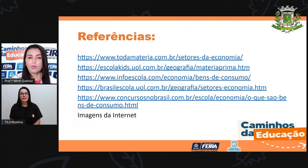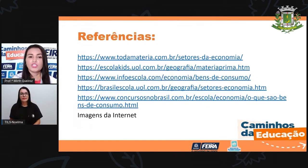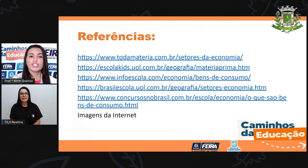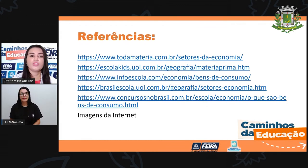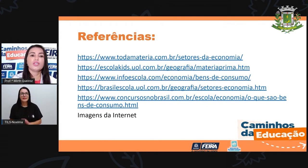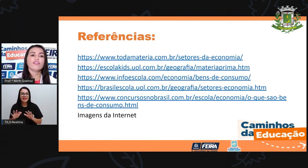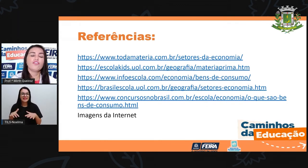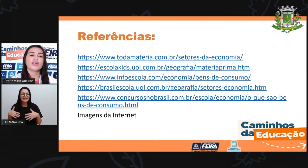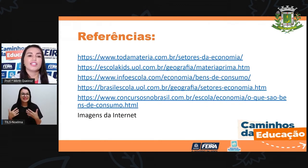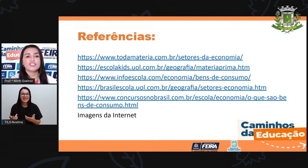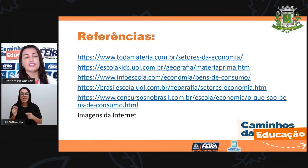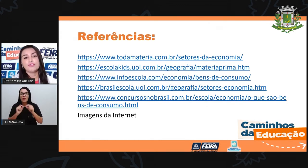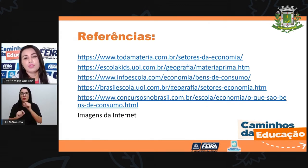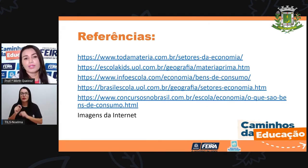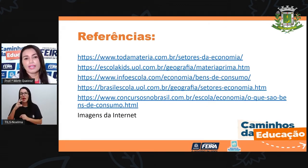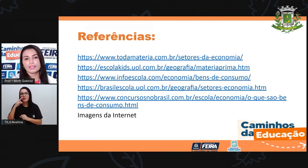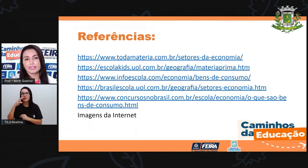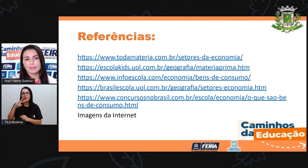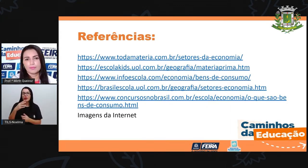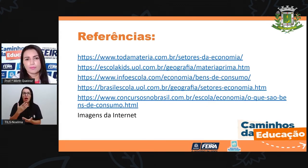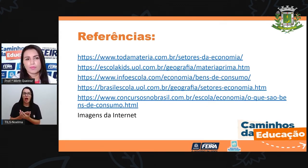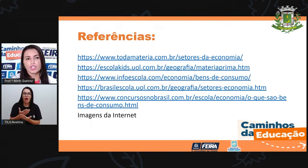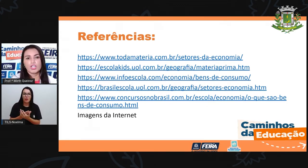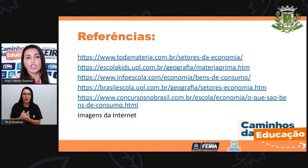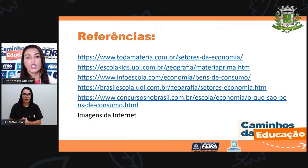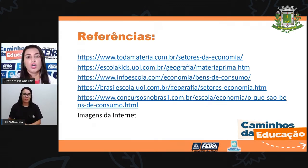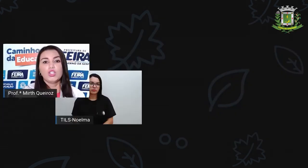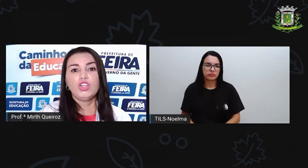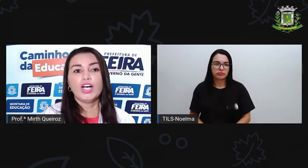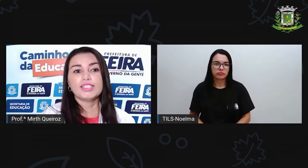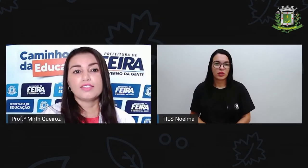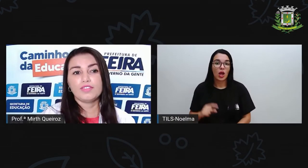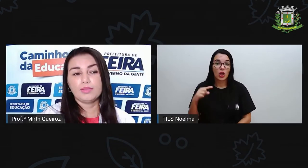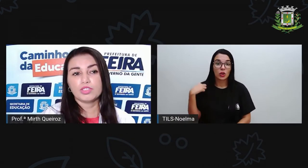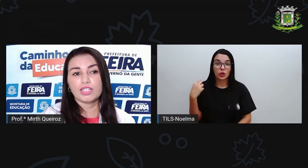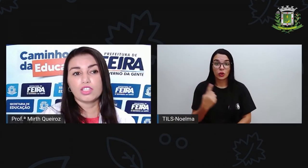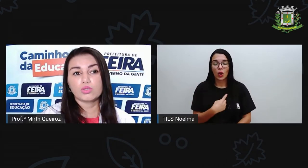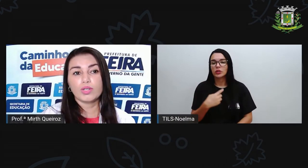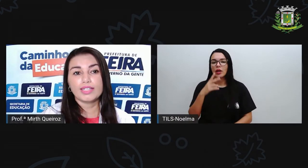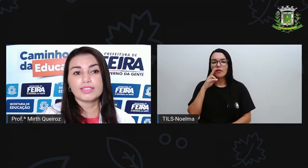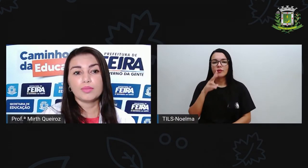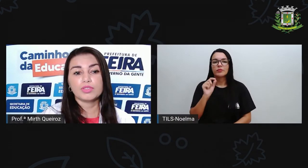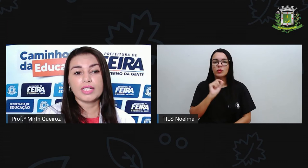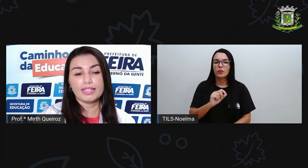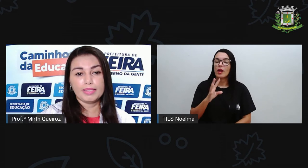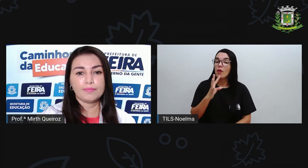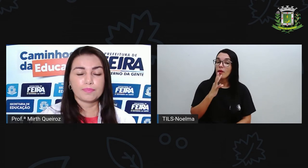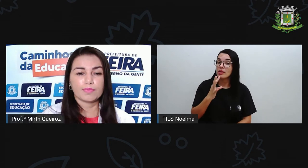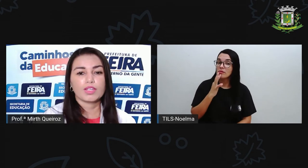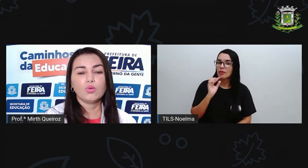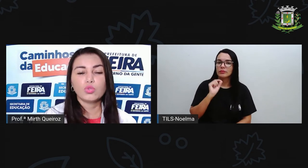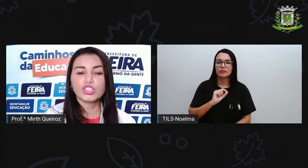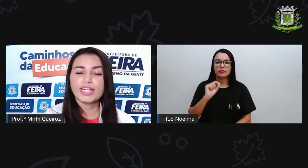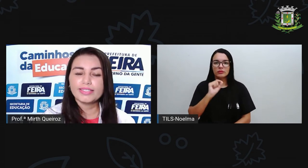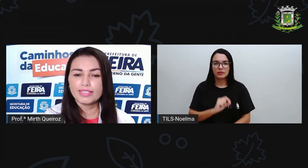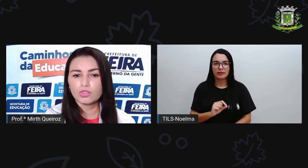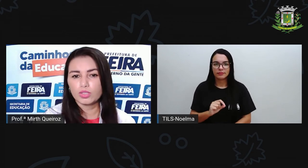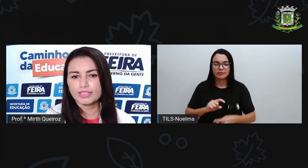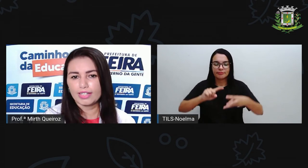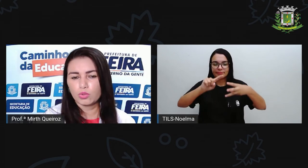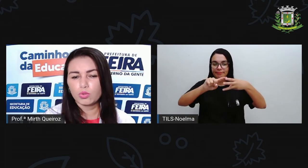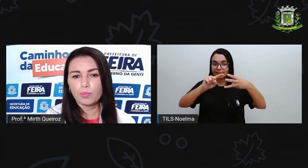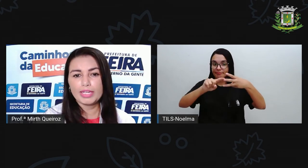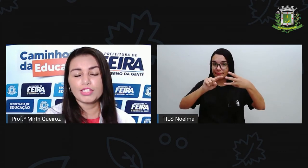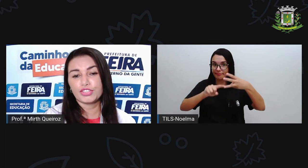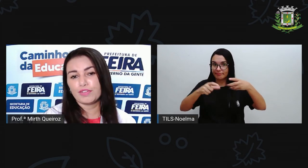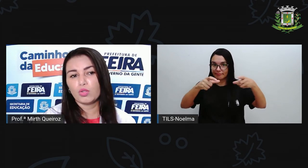Bom, gente, o que foi que a gente viu até aqui? Nós vimos, nós conhecemos aí os três setores